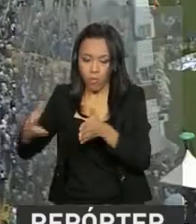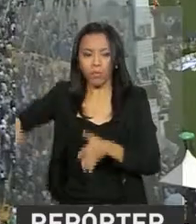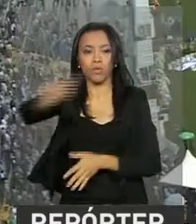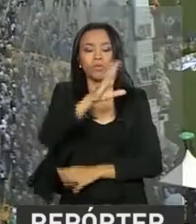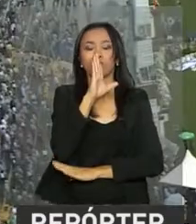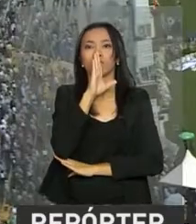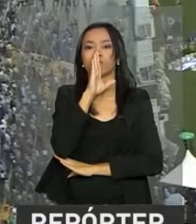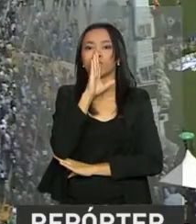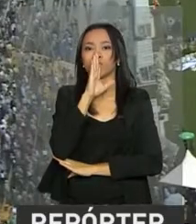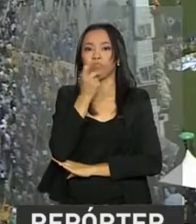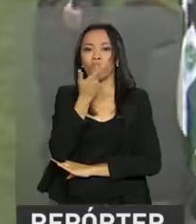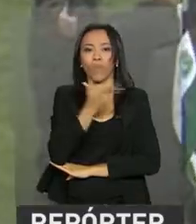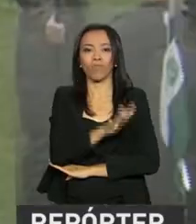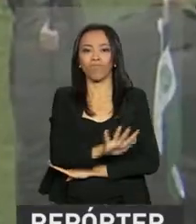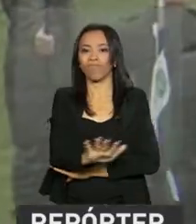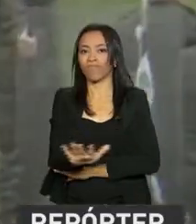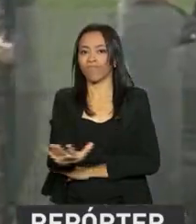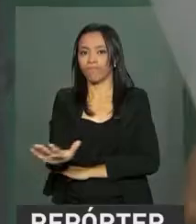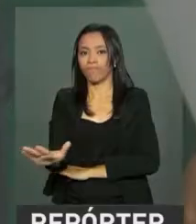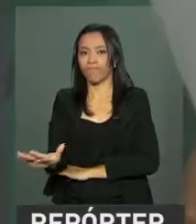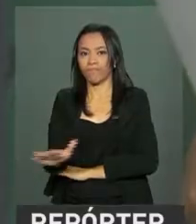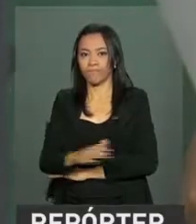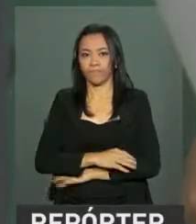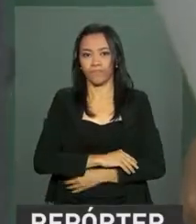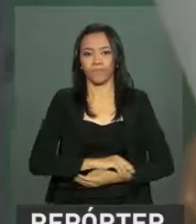tomou conta da arena.